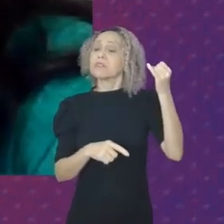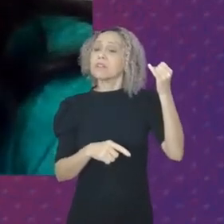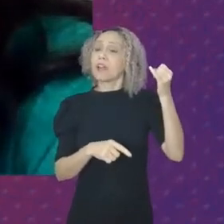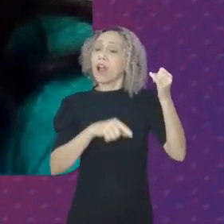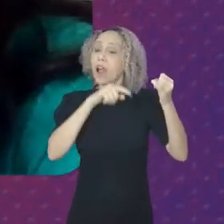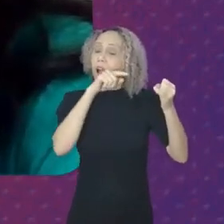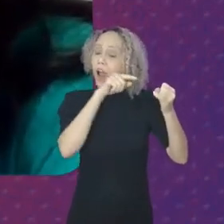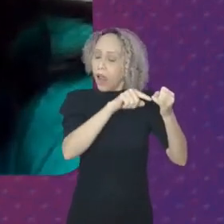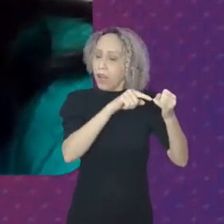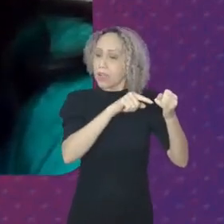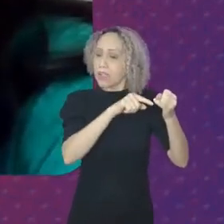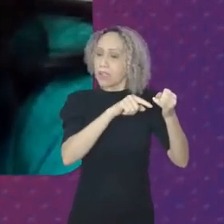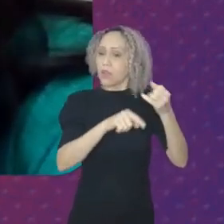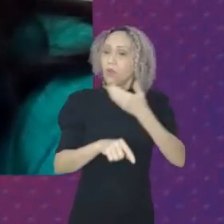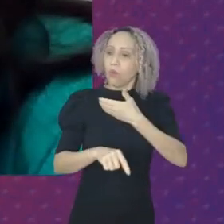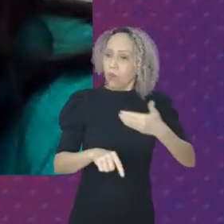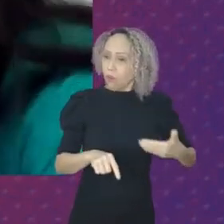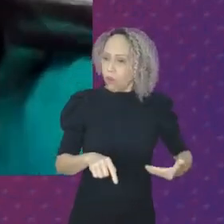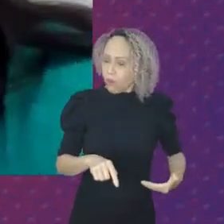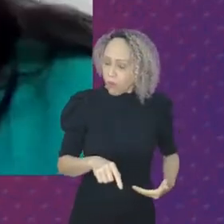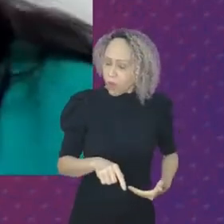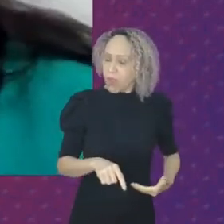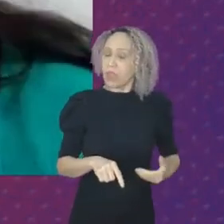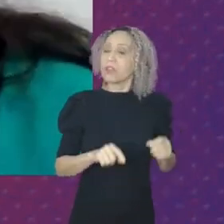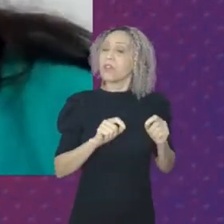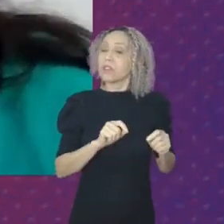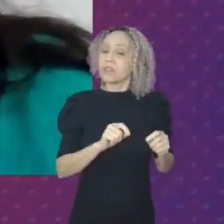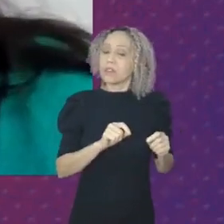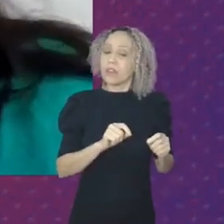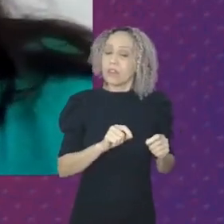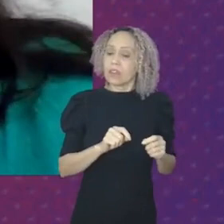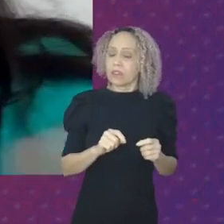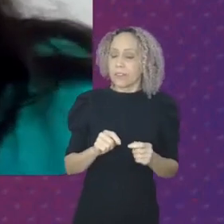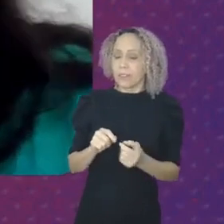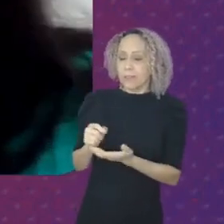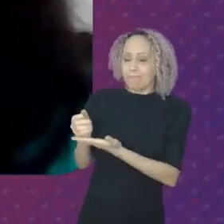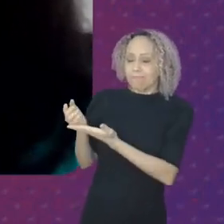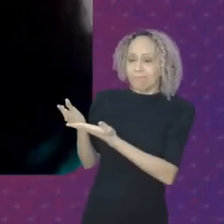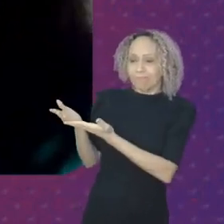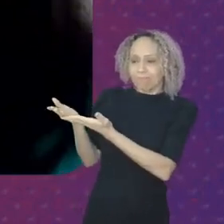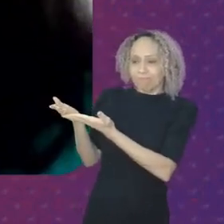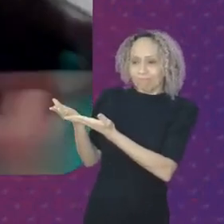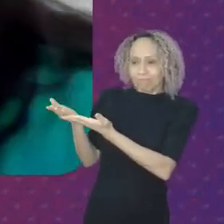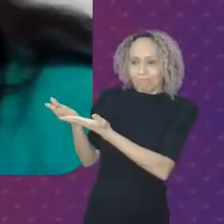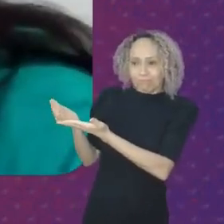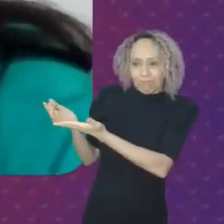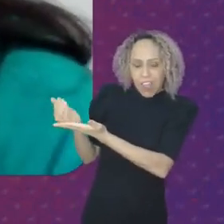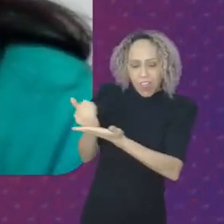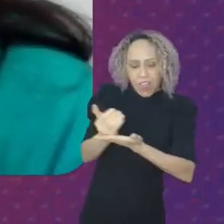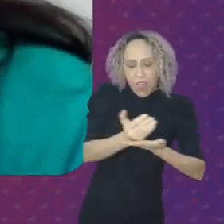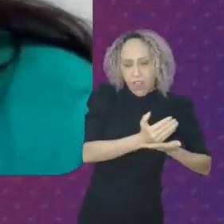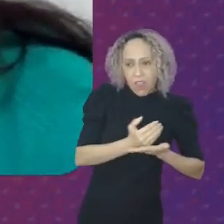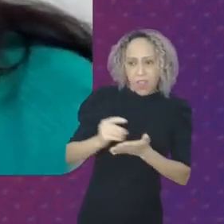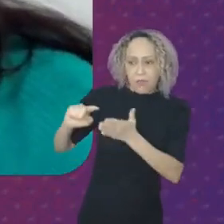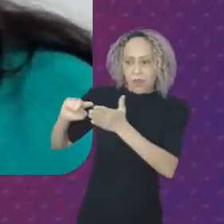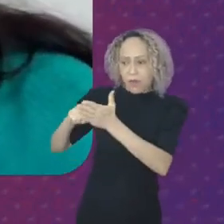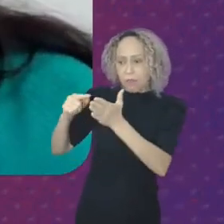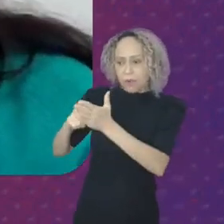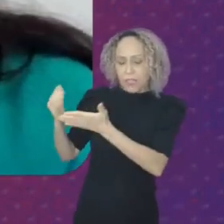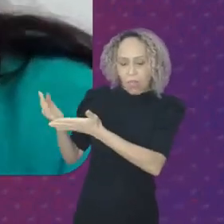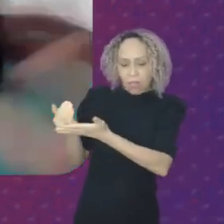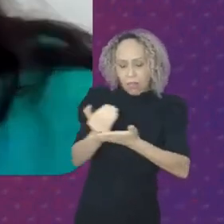ele, materializado na forma do Ligue 180, ele organiza aí o relacionamento entre o poder público e a sociedade. Então,